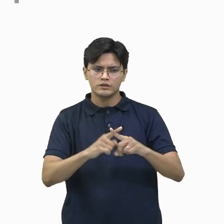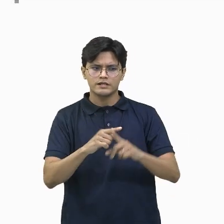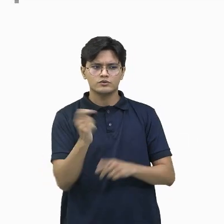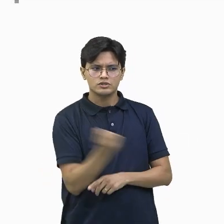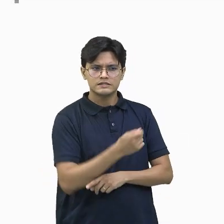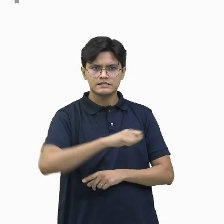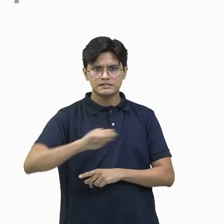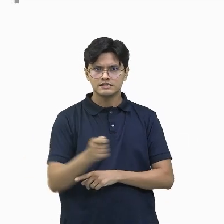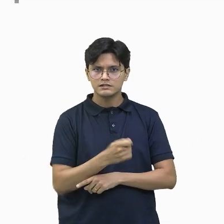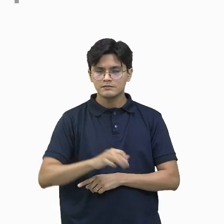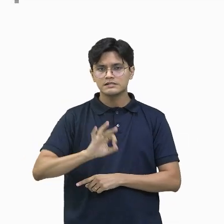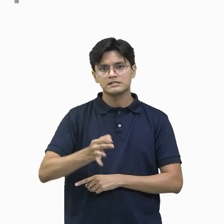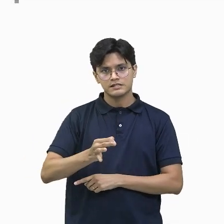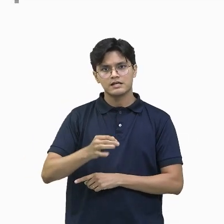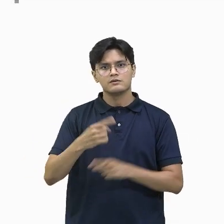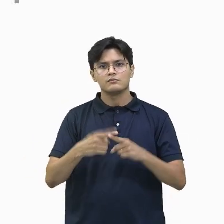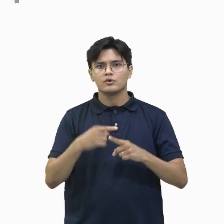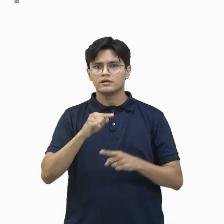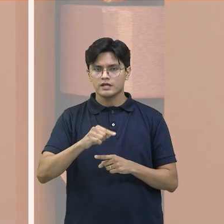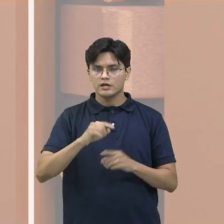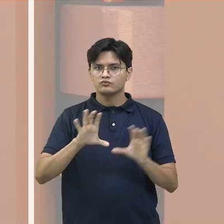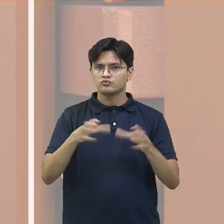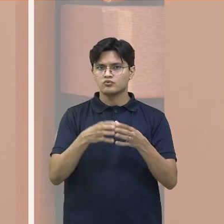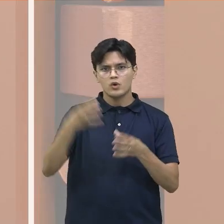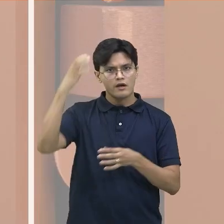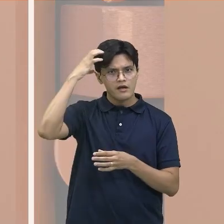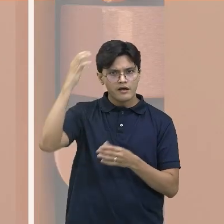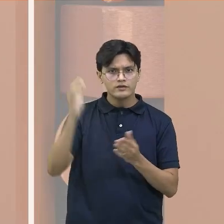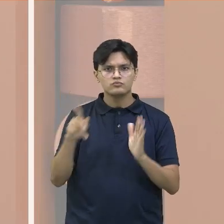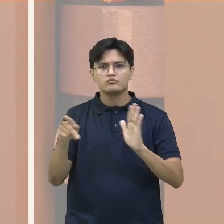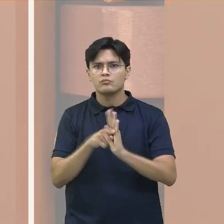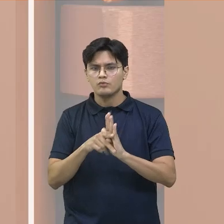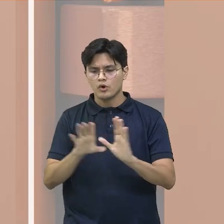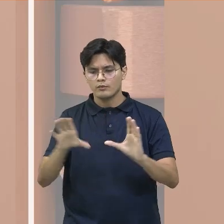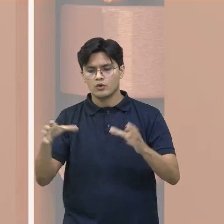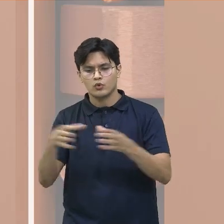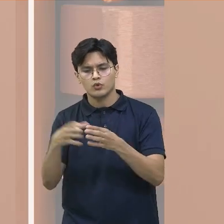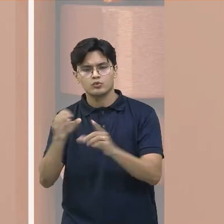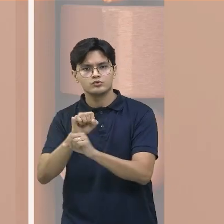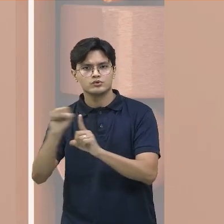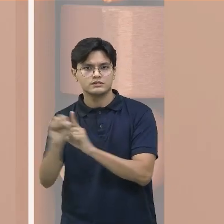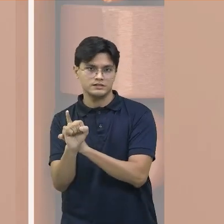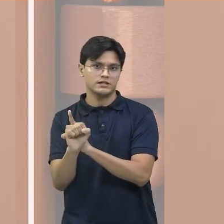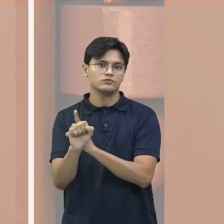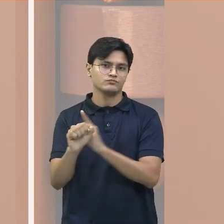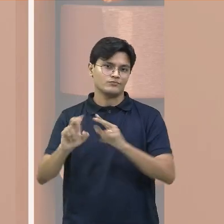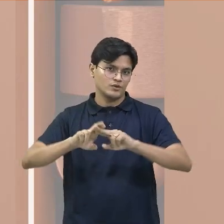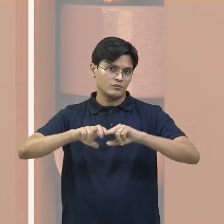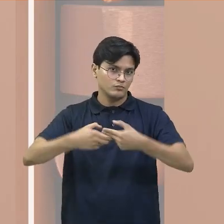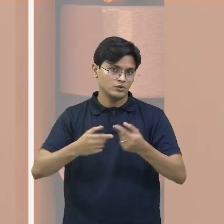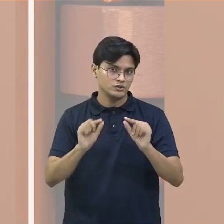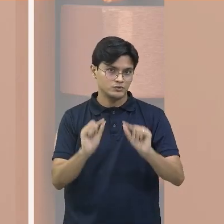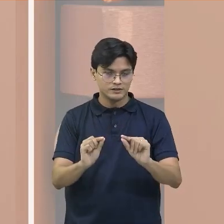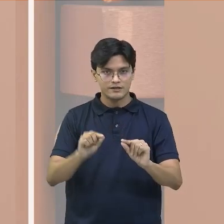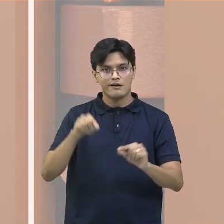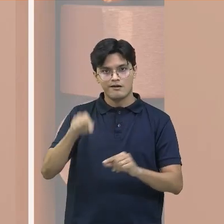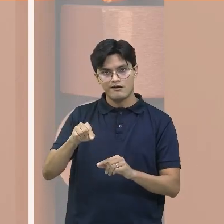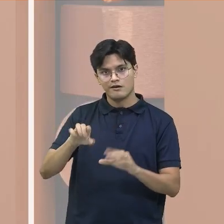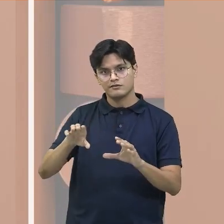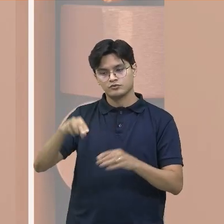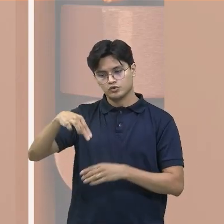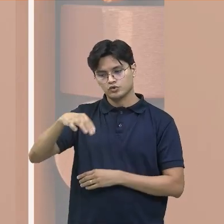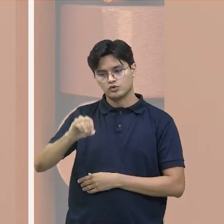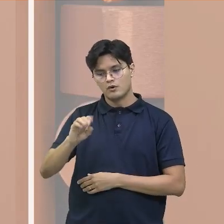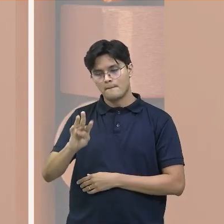né? A uma classe social, muito ali ligada, então, a quem comanda. Por isso que a gente chama, então, de certa forma, ali é uma nobreza. Por isso,